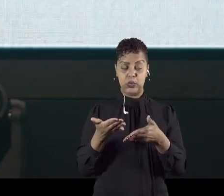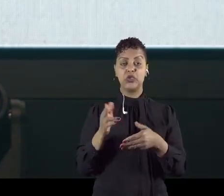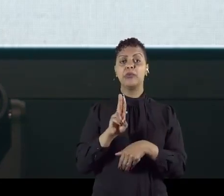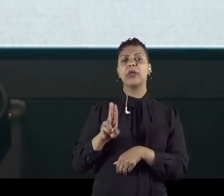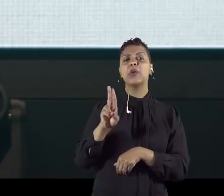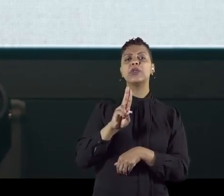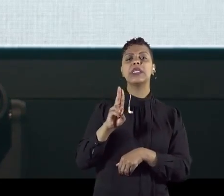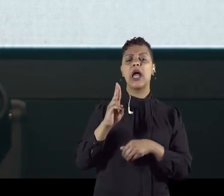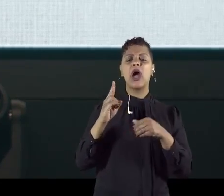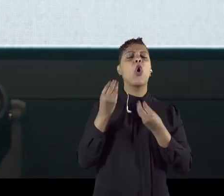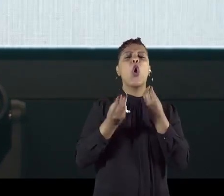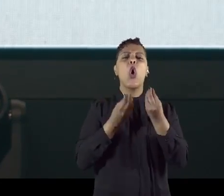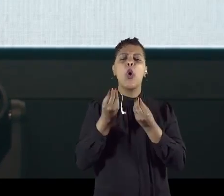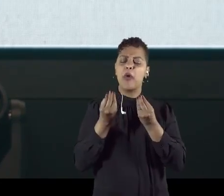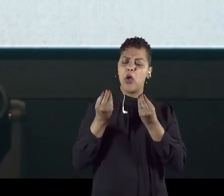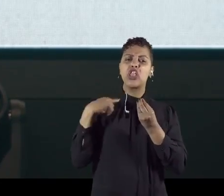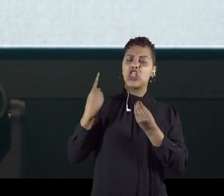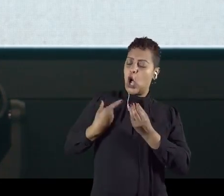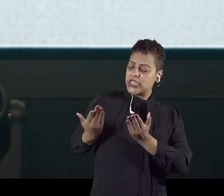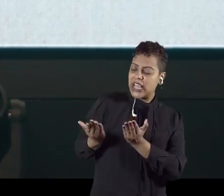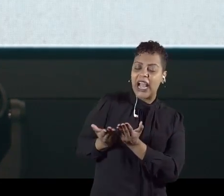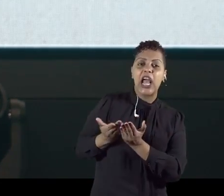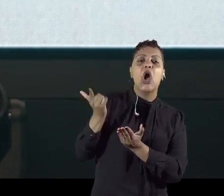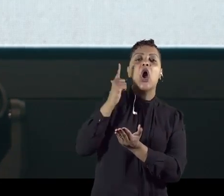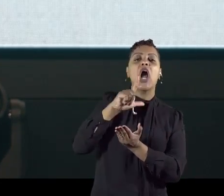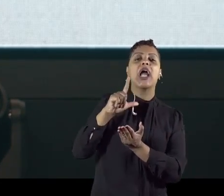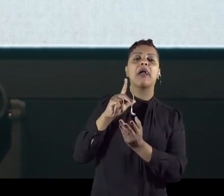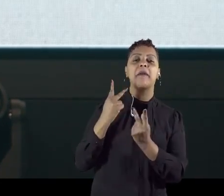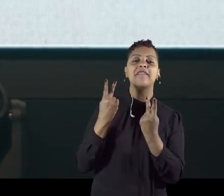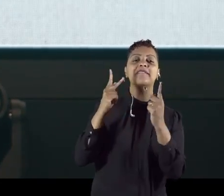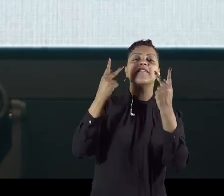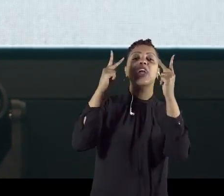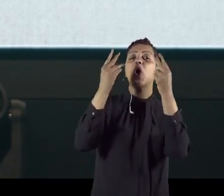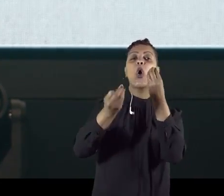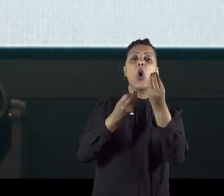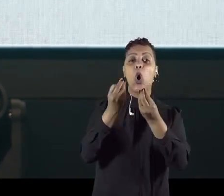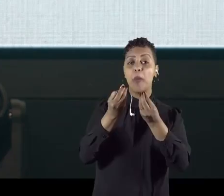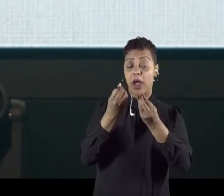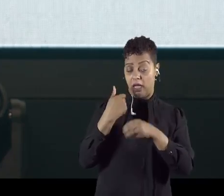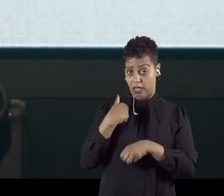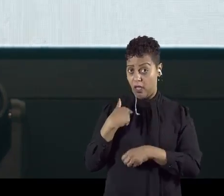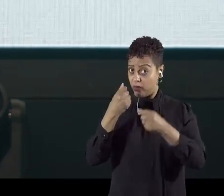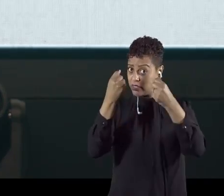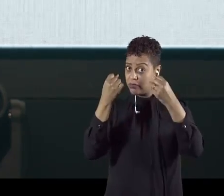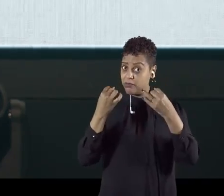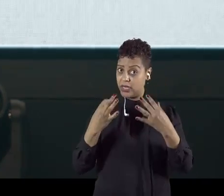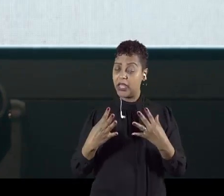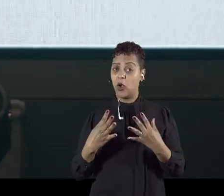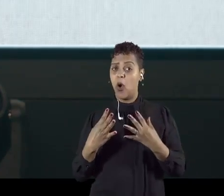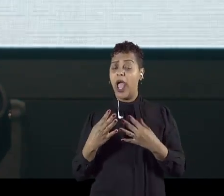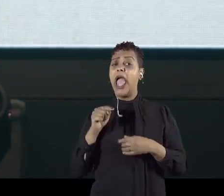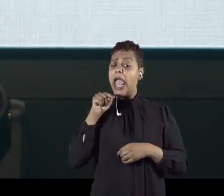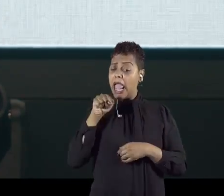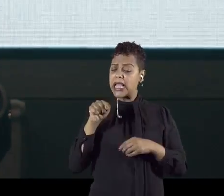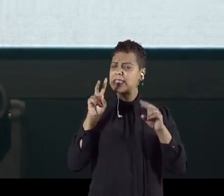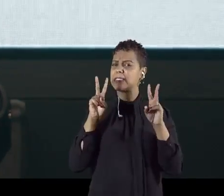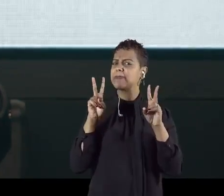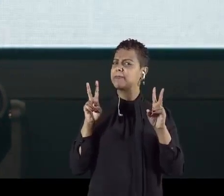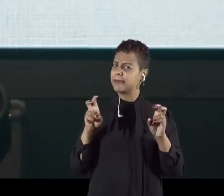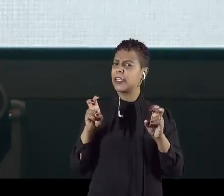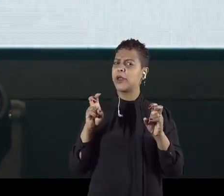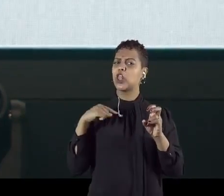é uma igreja vencedora eu digo isso porque se deveria ser ocorre o tema